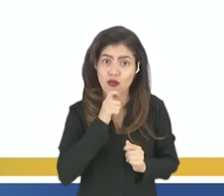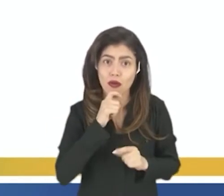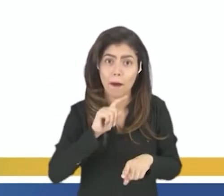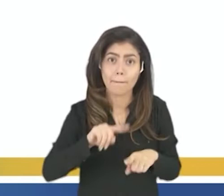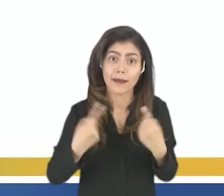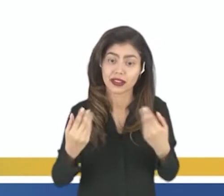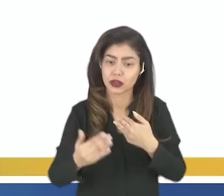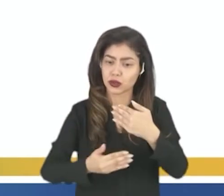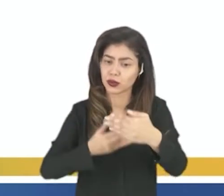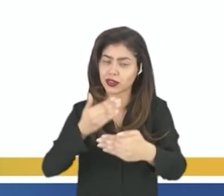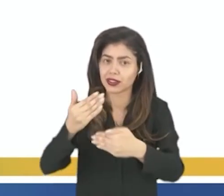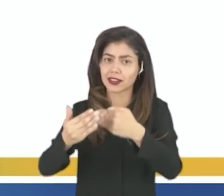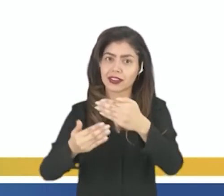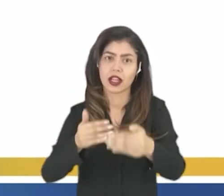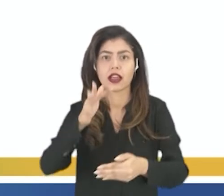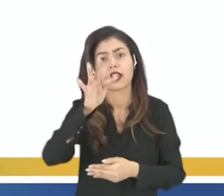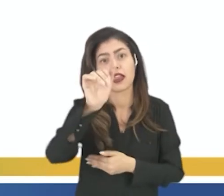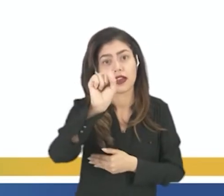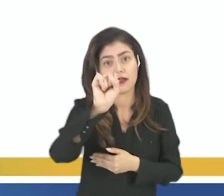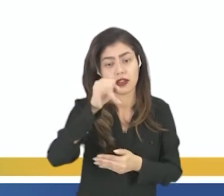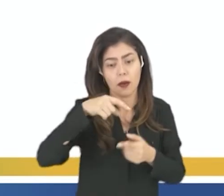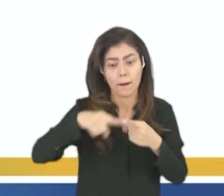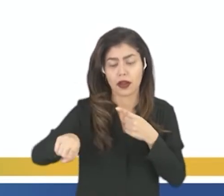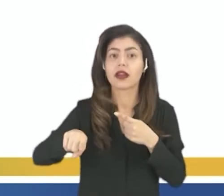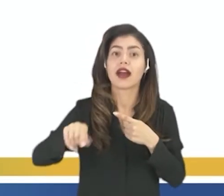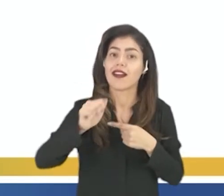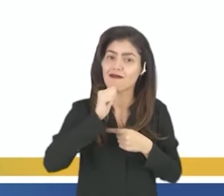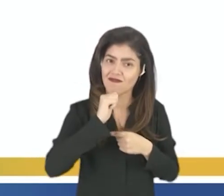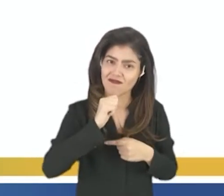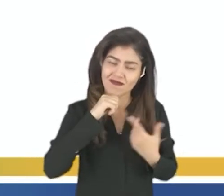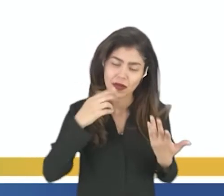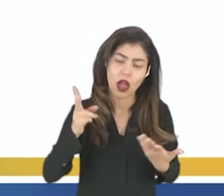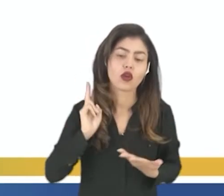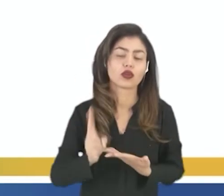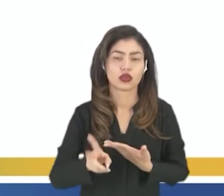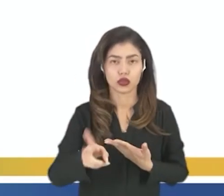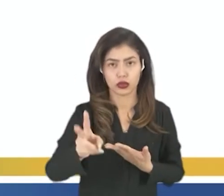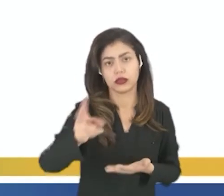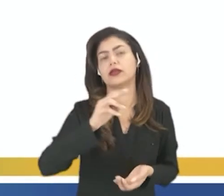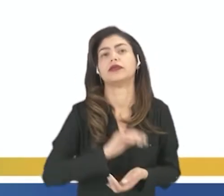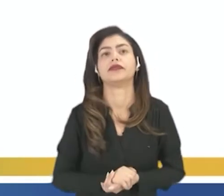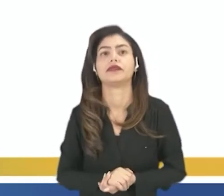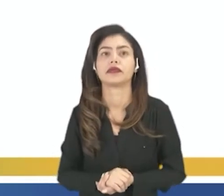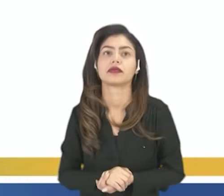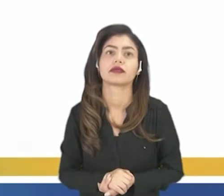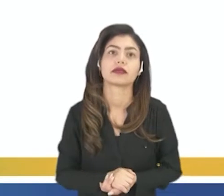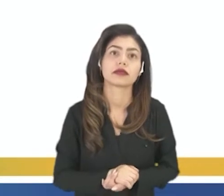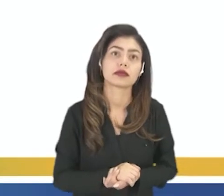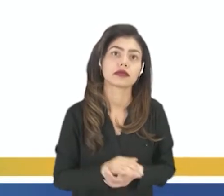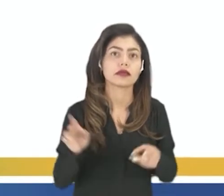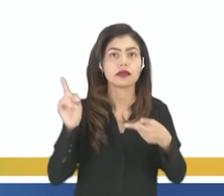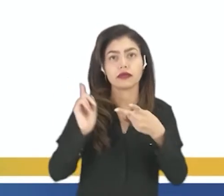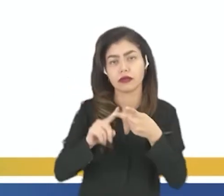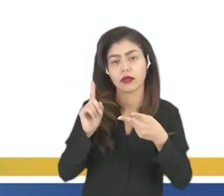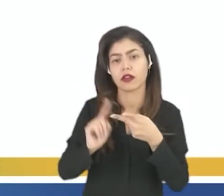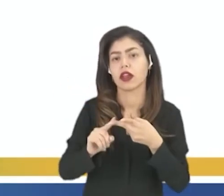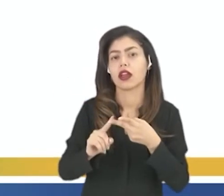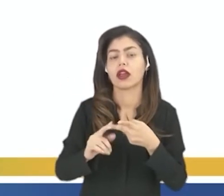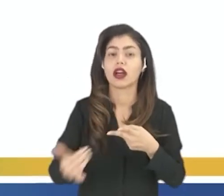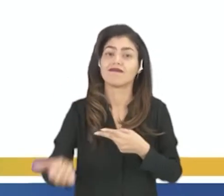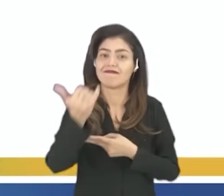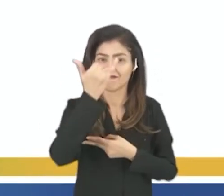porém o processo de fissão ele não é interrompido ainda ele continua ocorrendo em Chernobyl também Oi